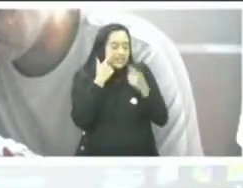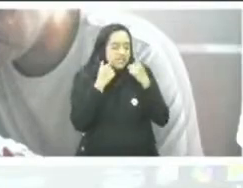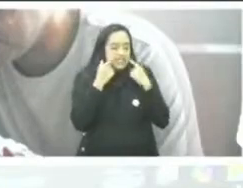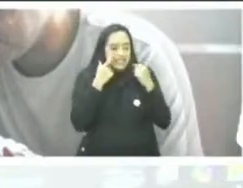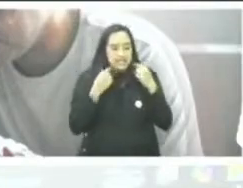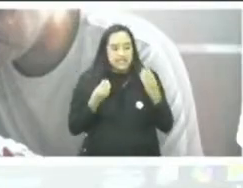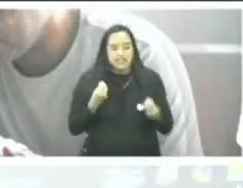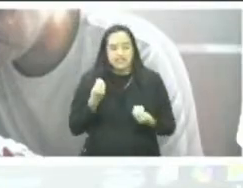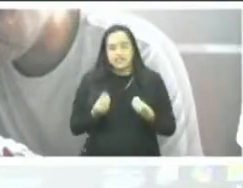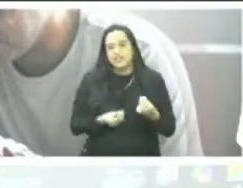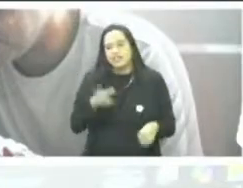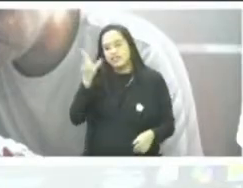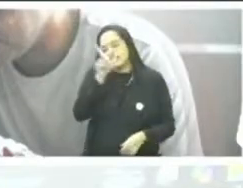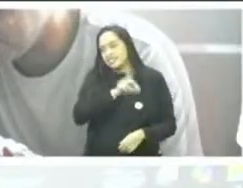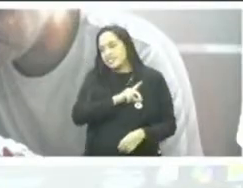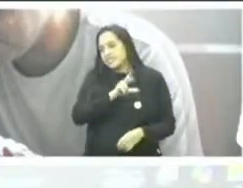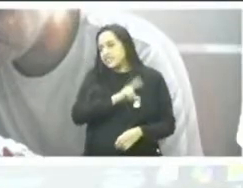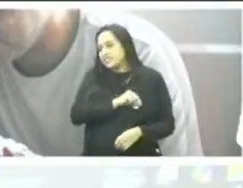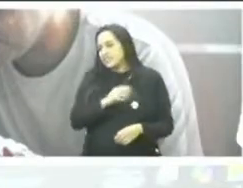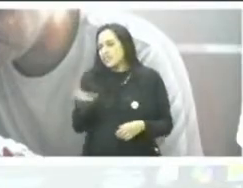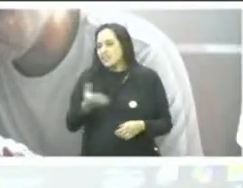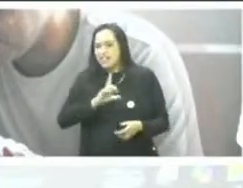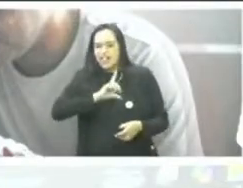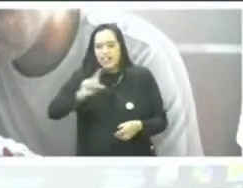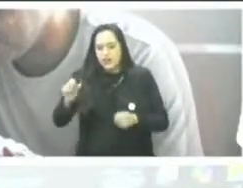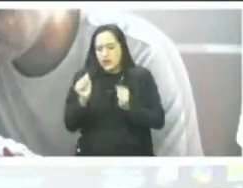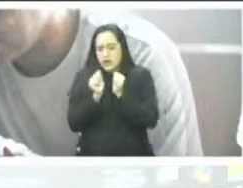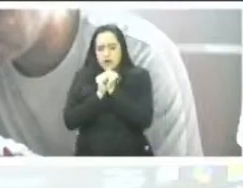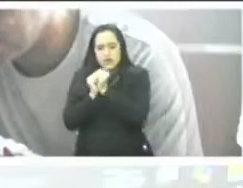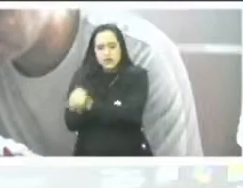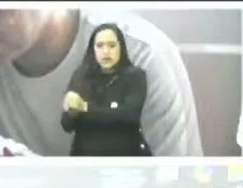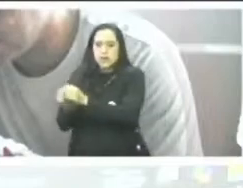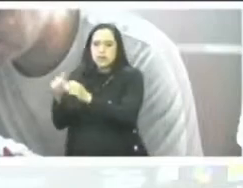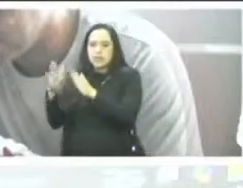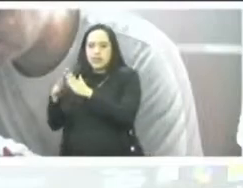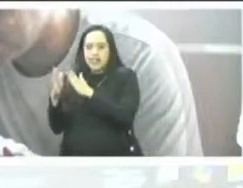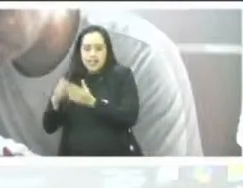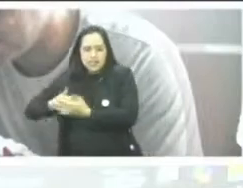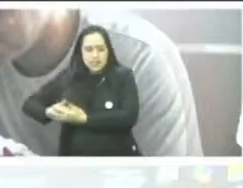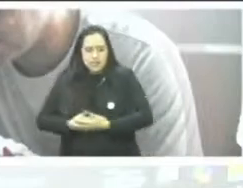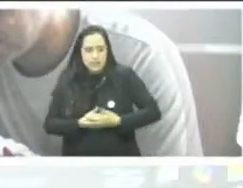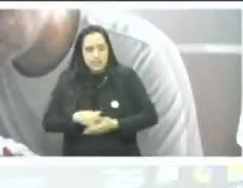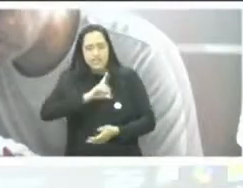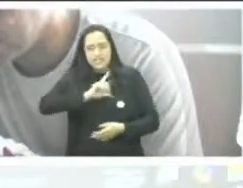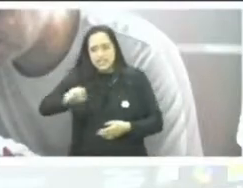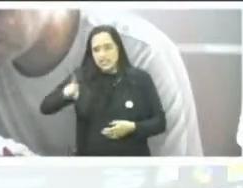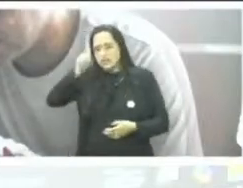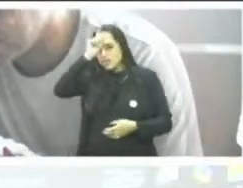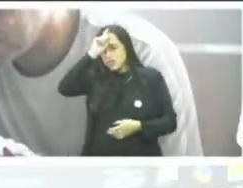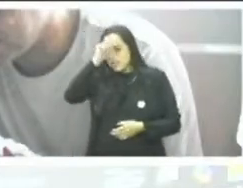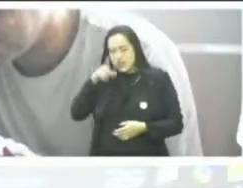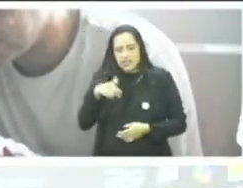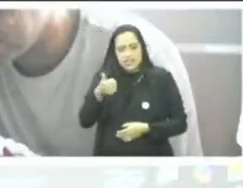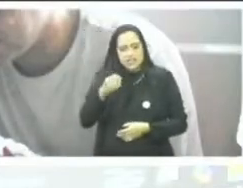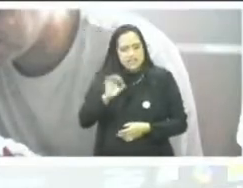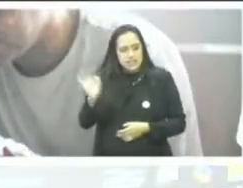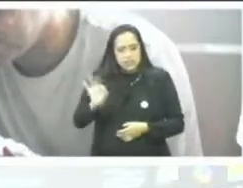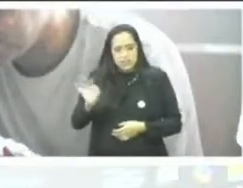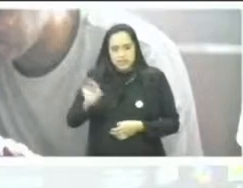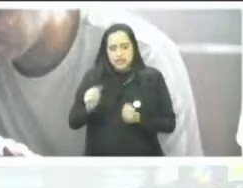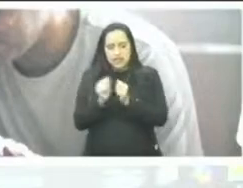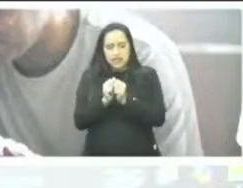um dia vai chegar a hora, com a graça de Deus, que ela vai sair daqui e ela vai ficar 100% conosco em casa.